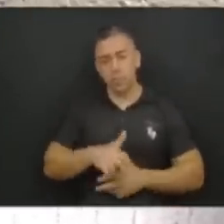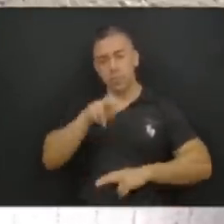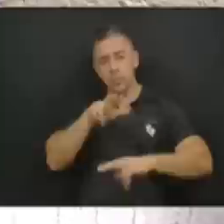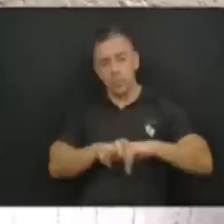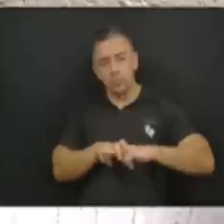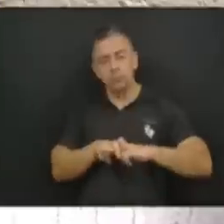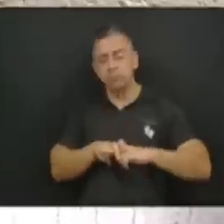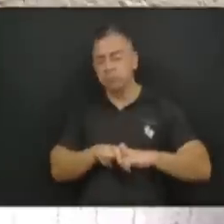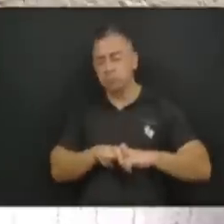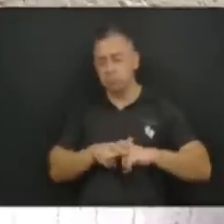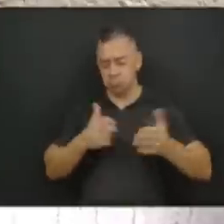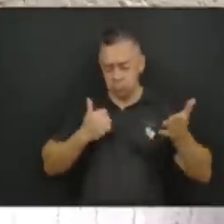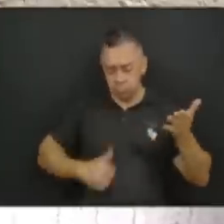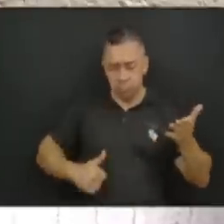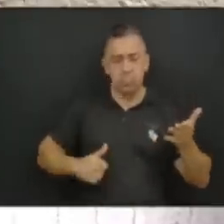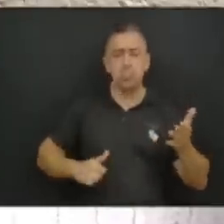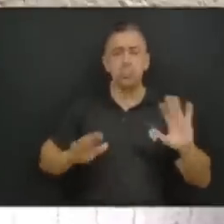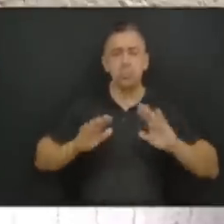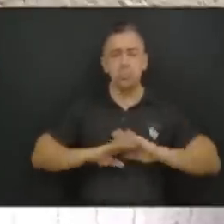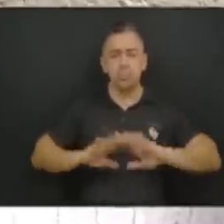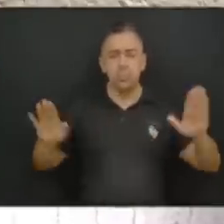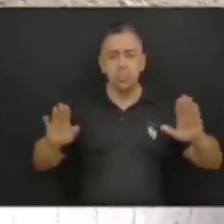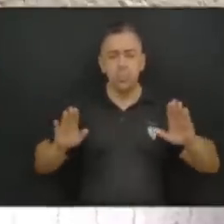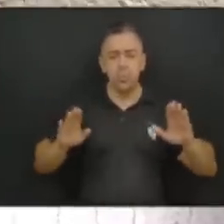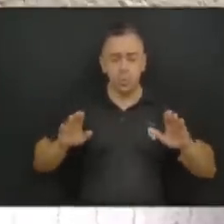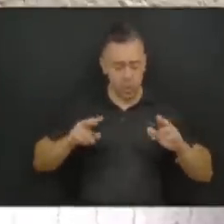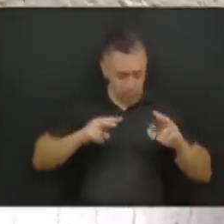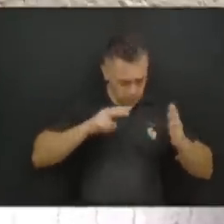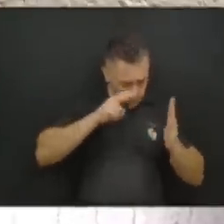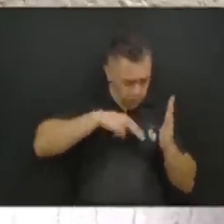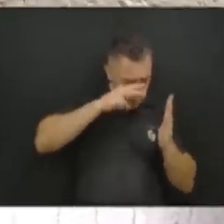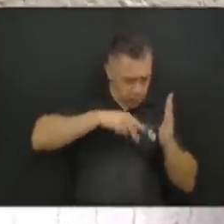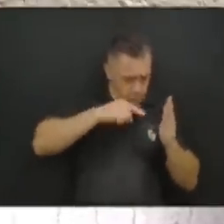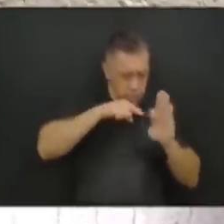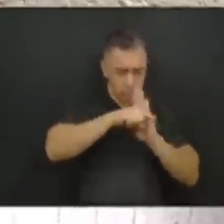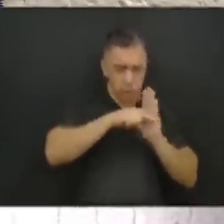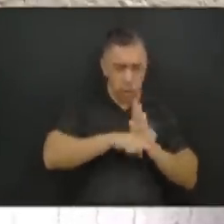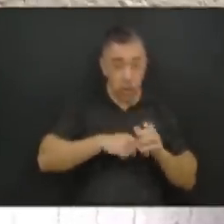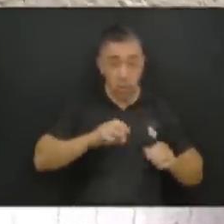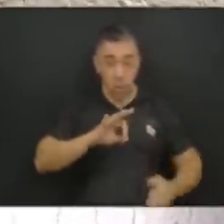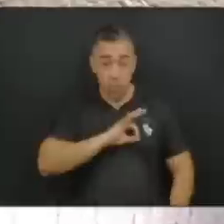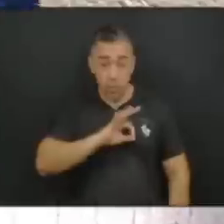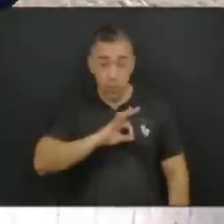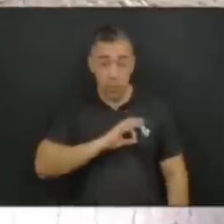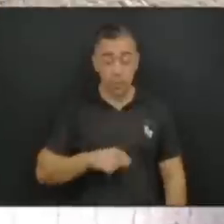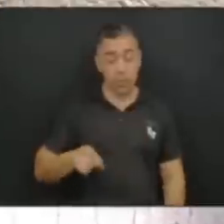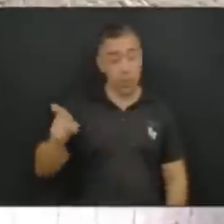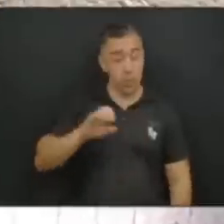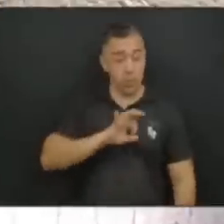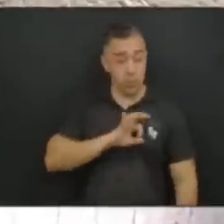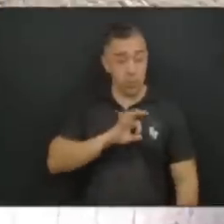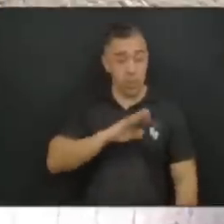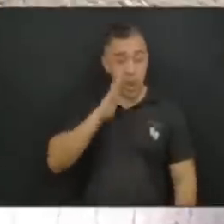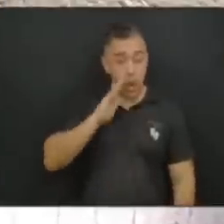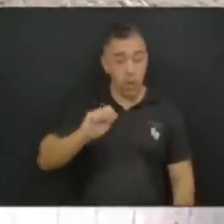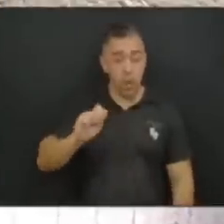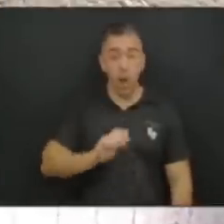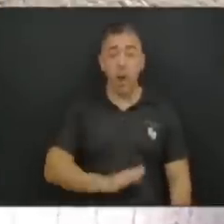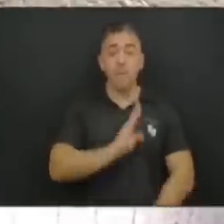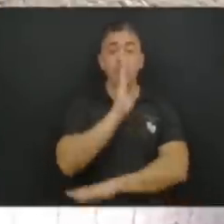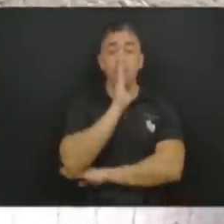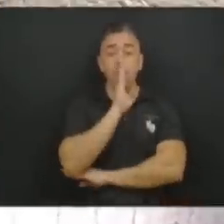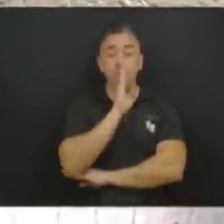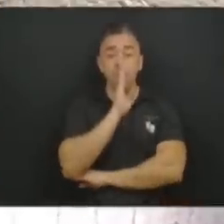botou sentou em cima do inquérito policial e a polícia de Araucária não se manifesta